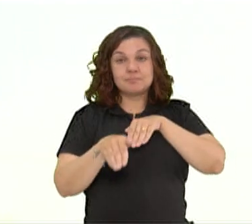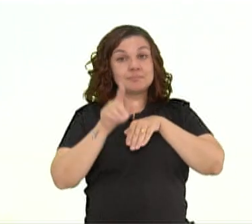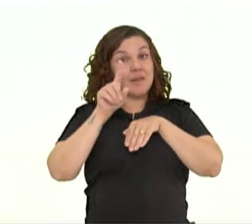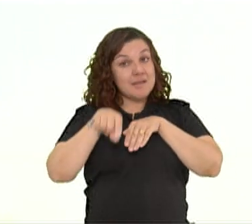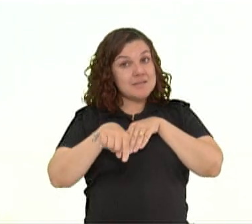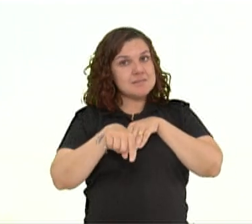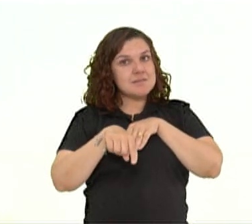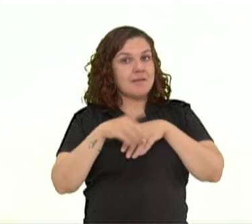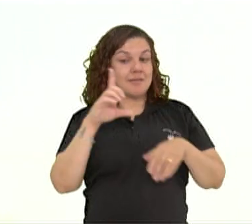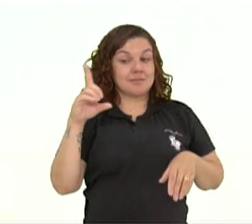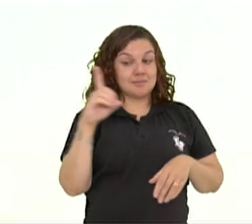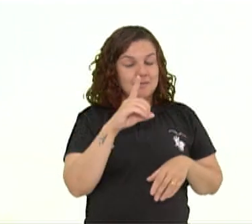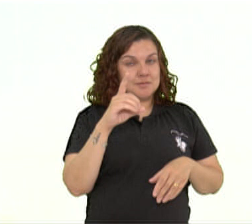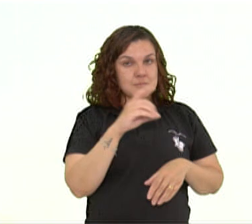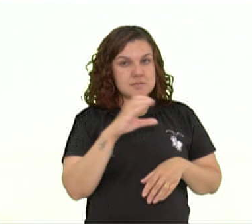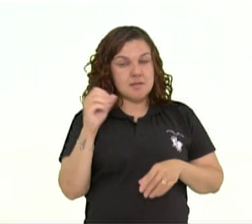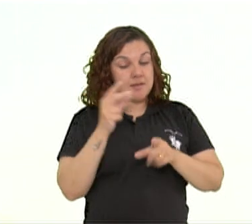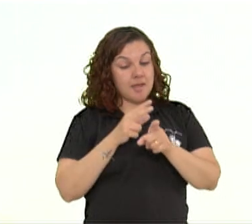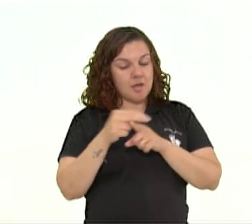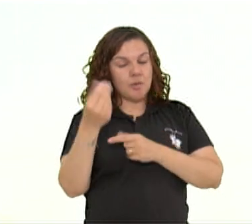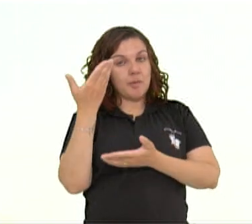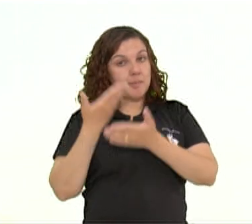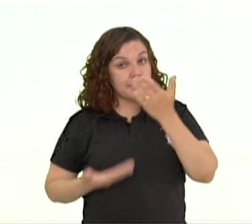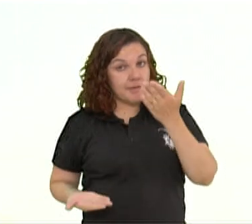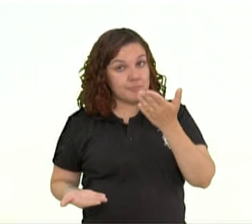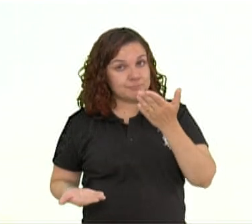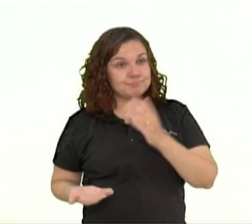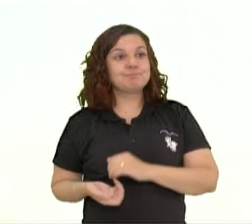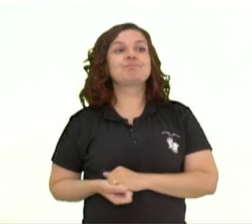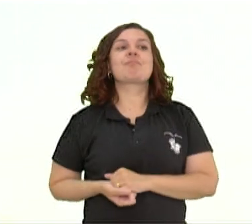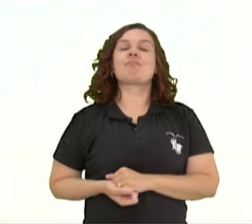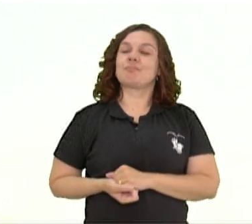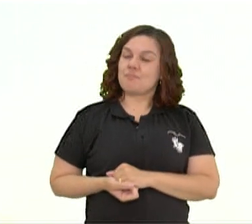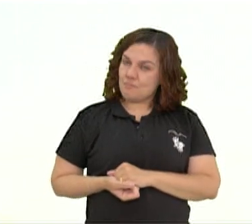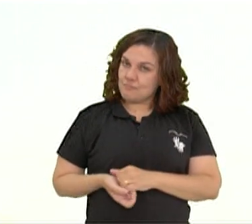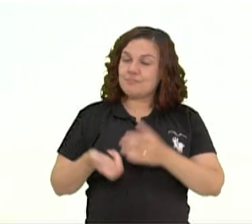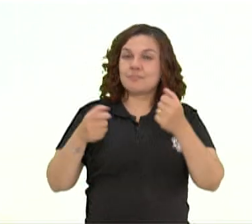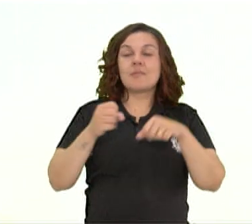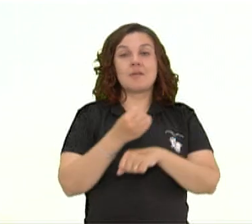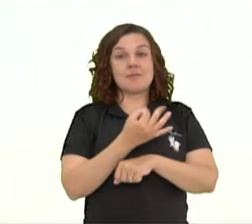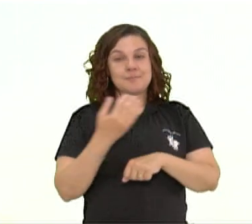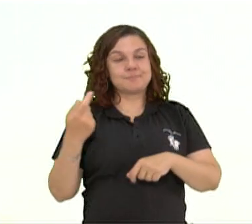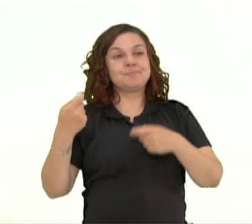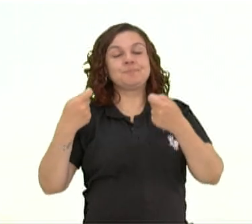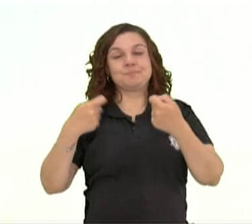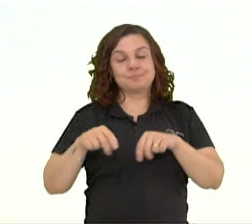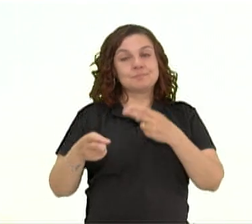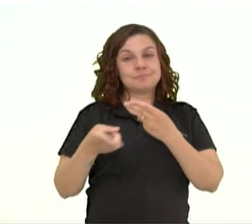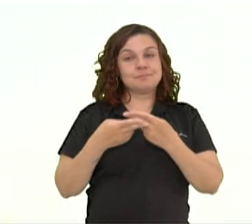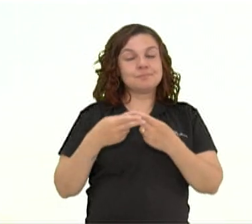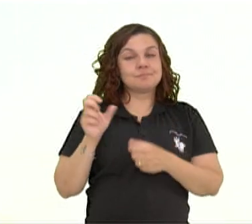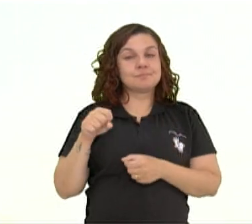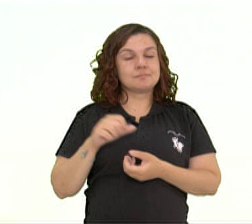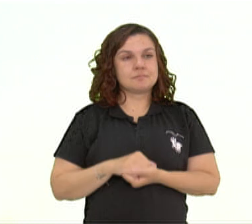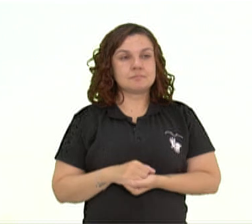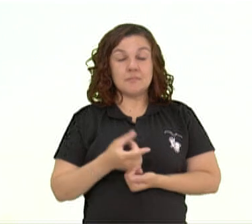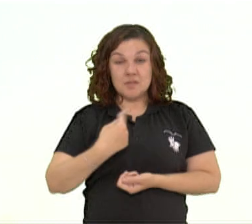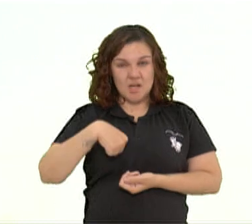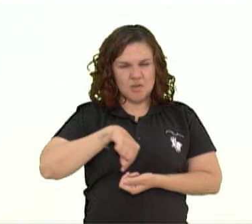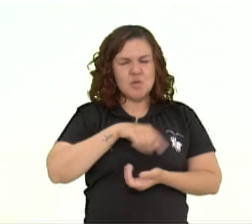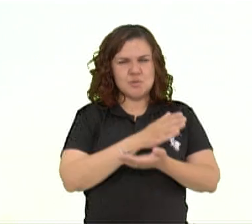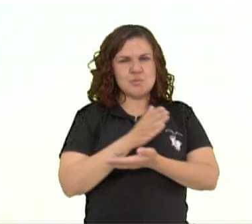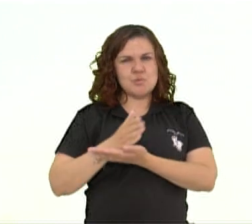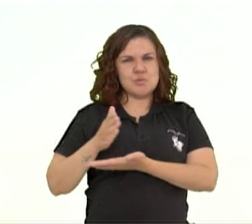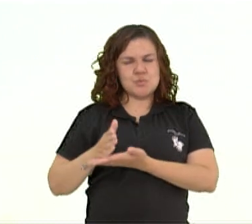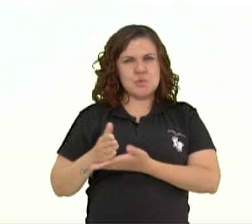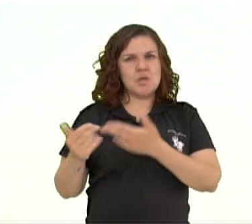diferença em quem, quem ganhou a corrida e quem perdeu a corrida, tá, gente? Então, em algumas situações, a gente usa assim. No nosso cotidiano,